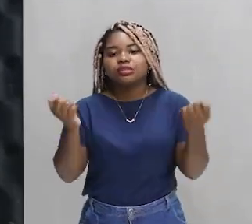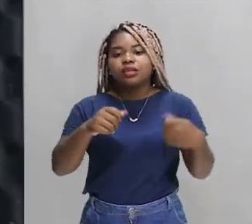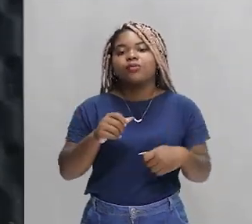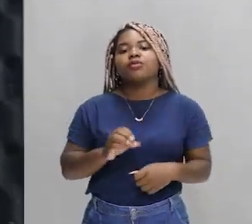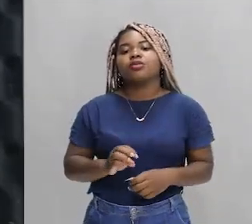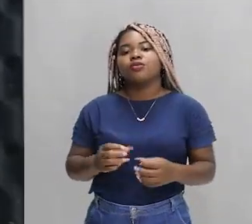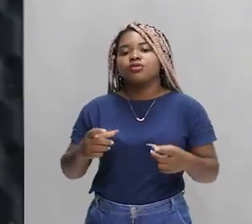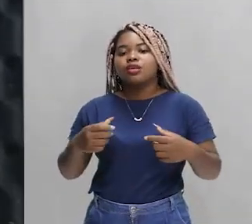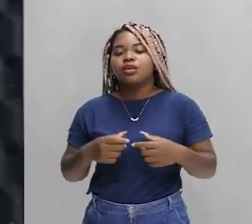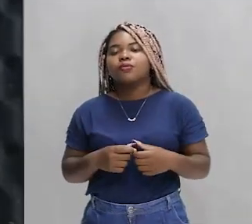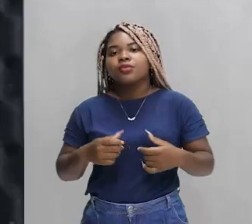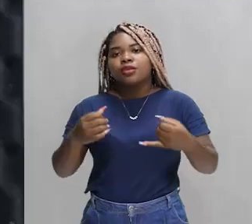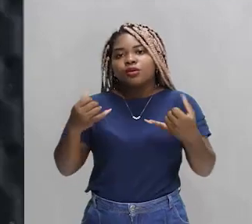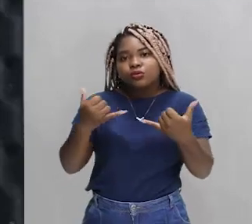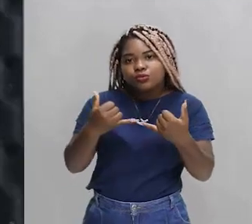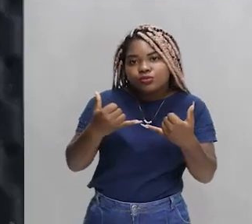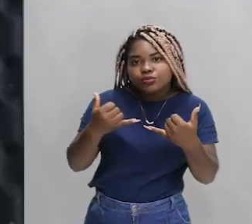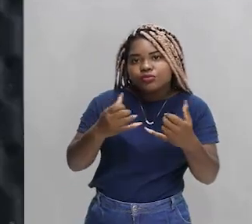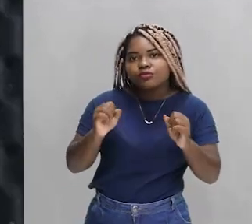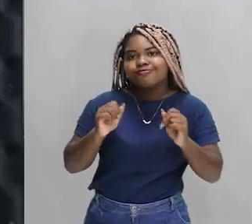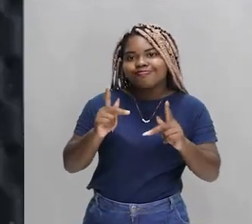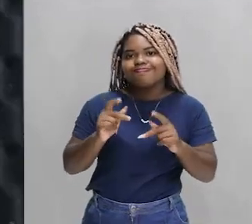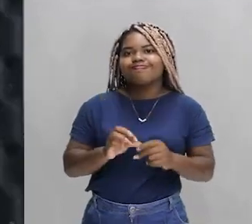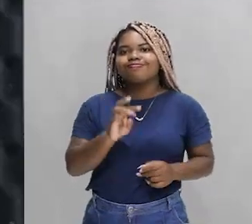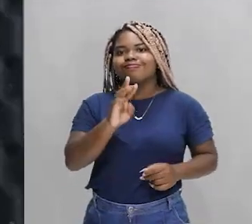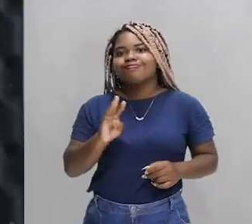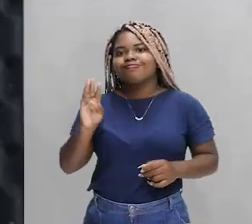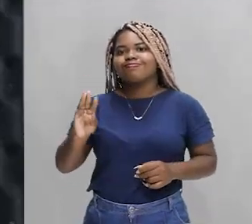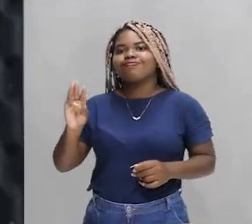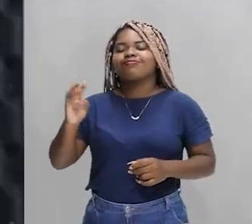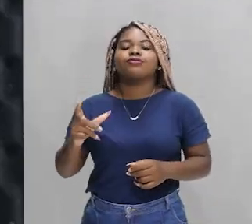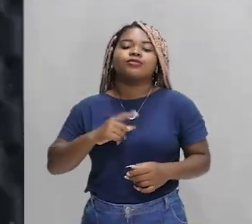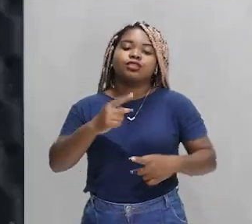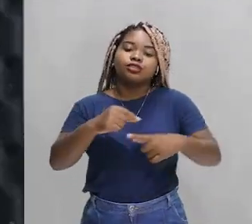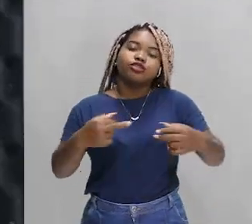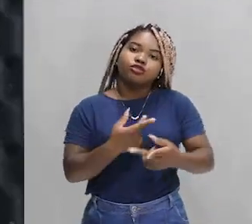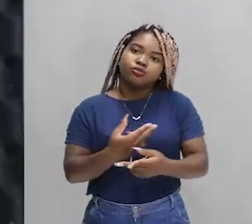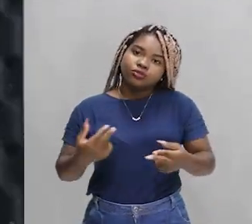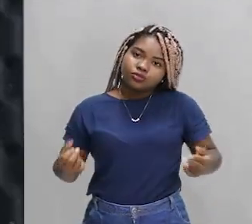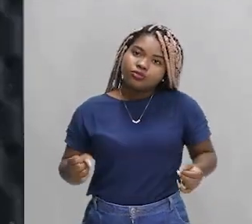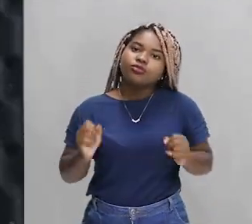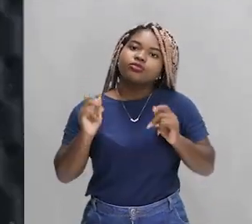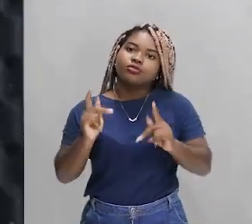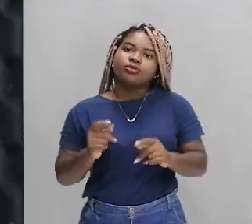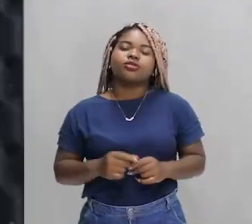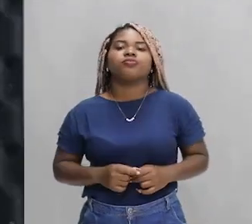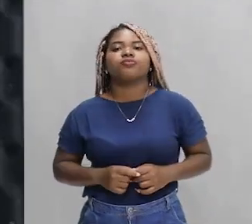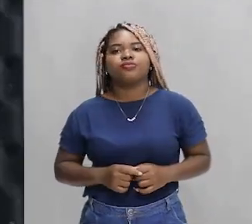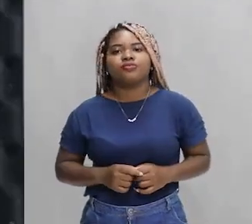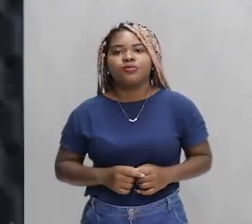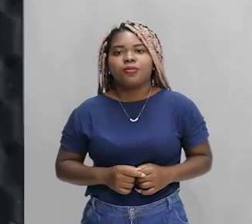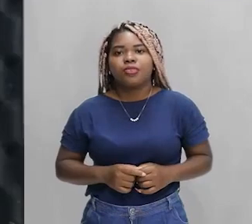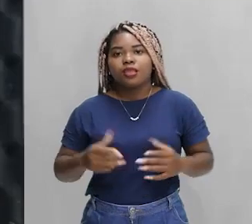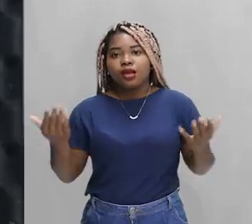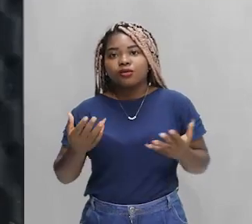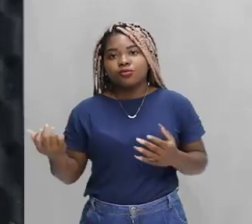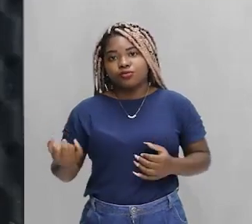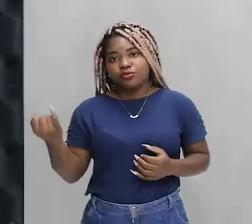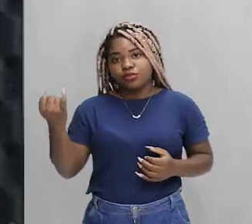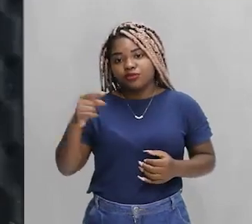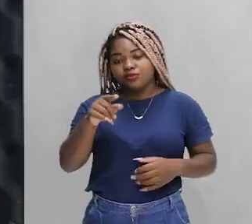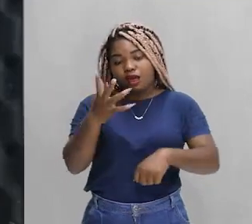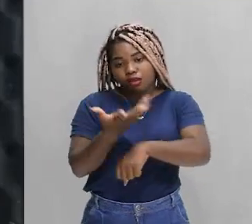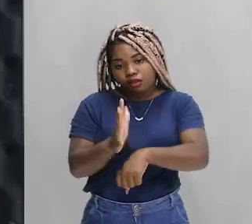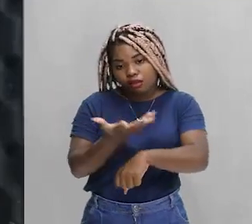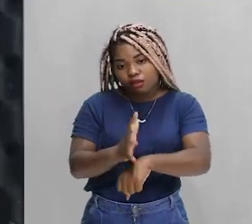plataforma, que vocês vão encontrar todo o material, as aulas, as apostilas, e podem ir tirando suas dúvidas. Agora, o que é muito importante é que vocês possam